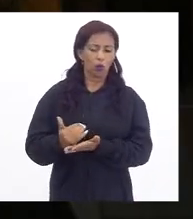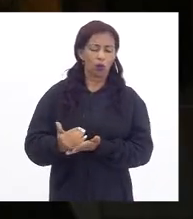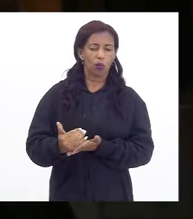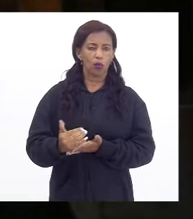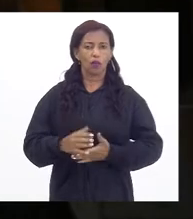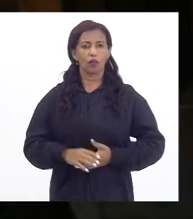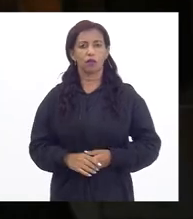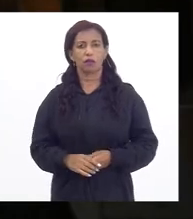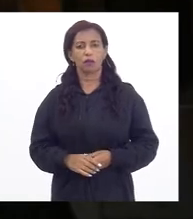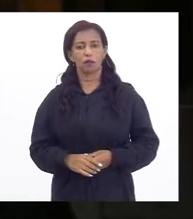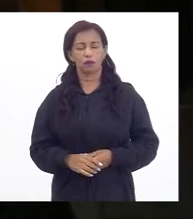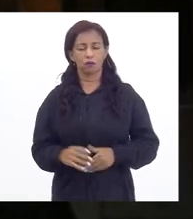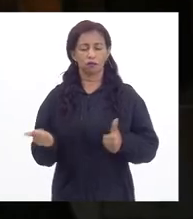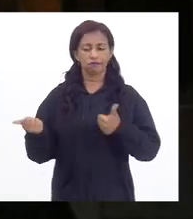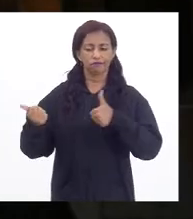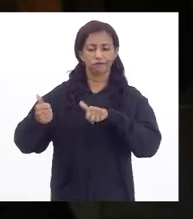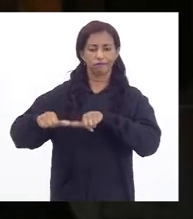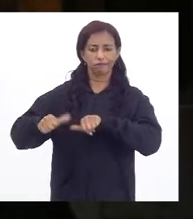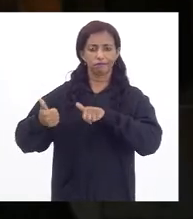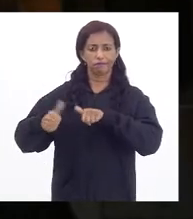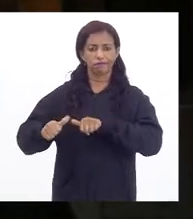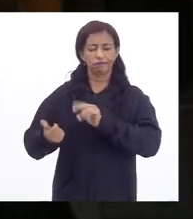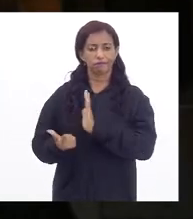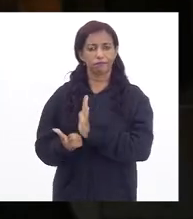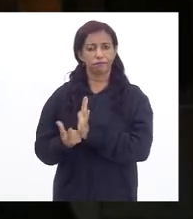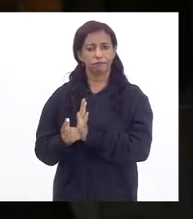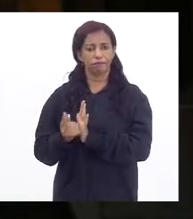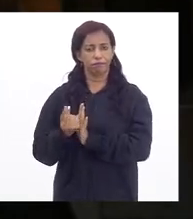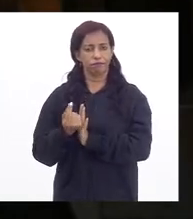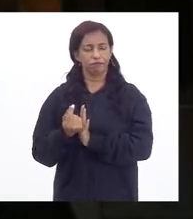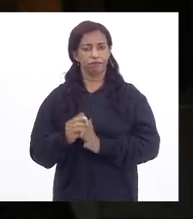começarmos a análise do orçamento.